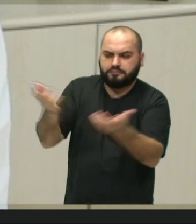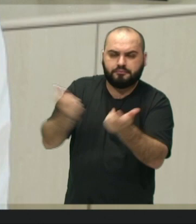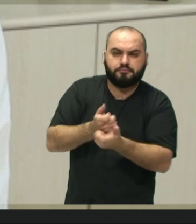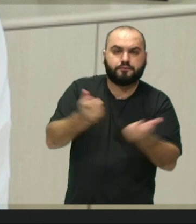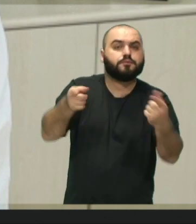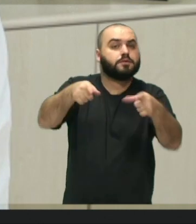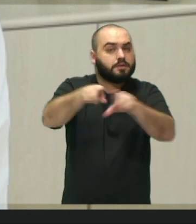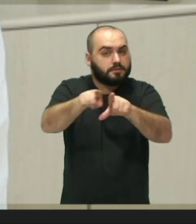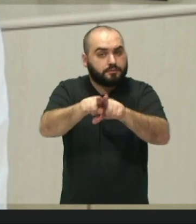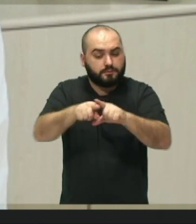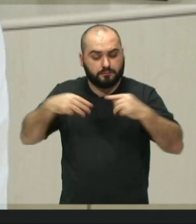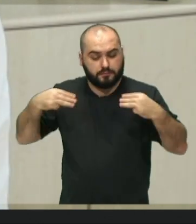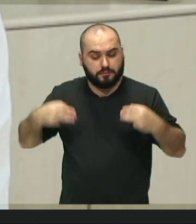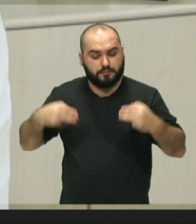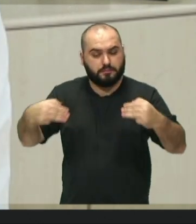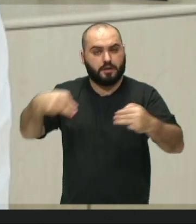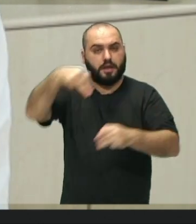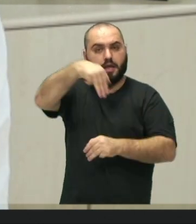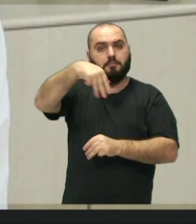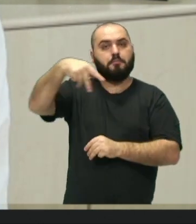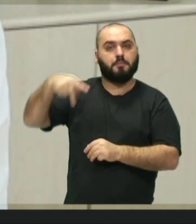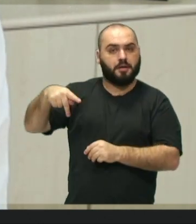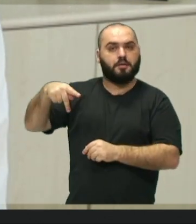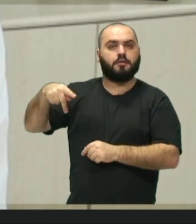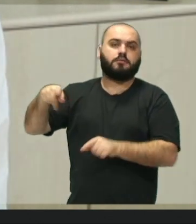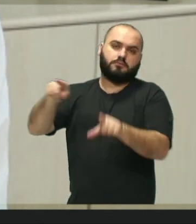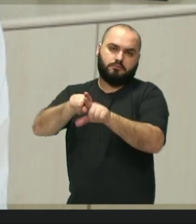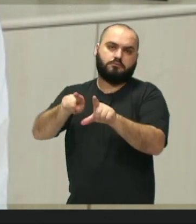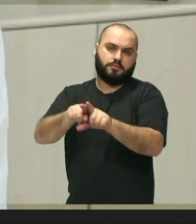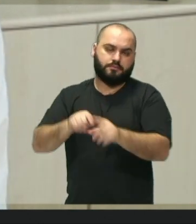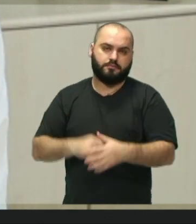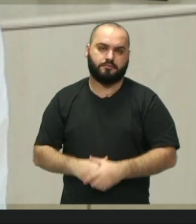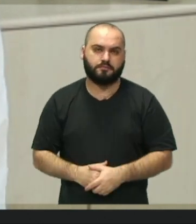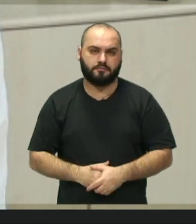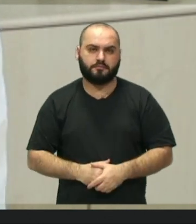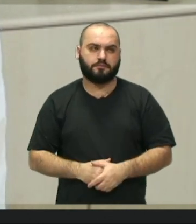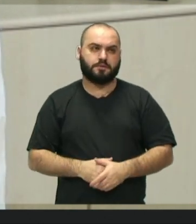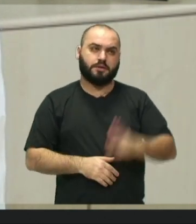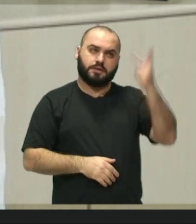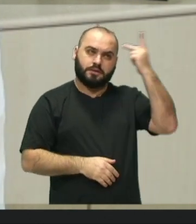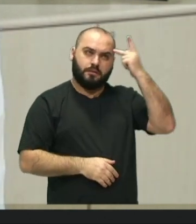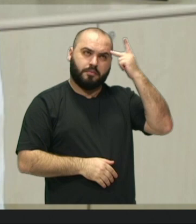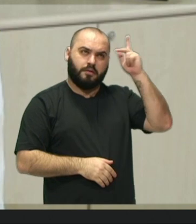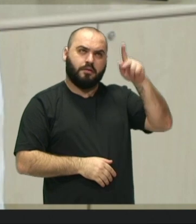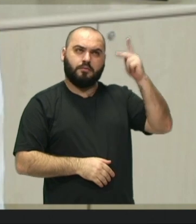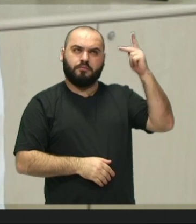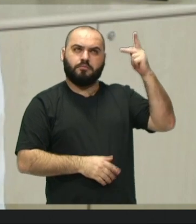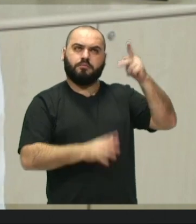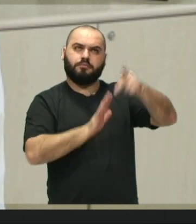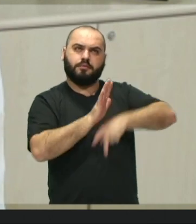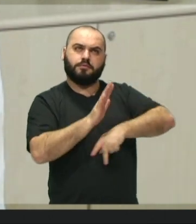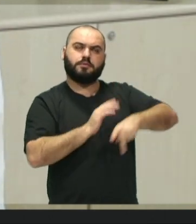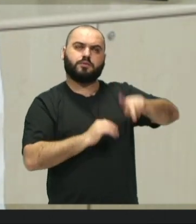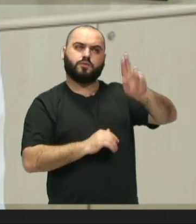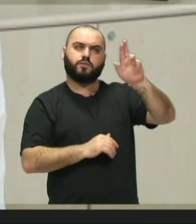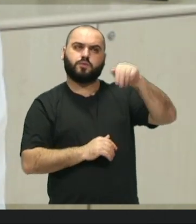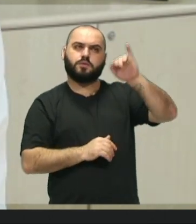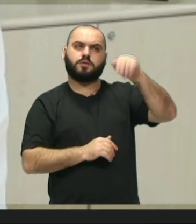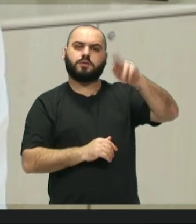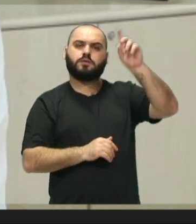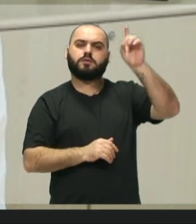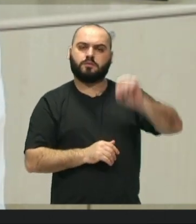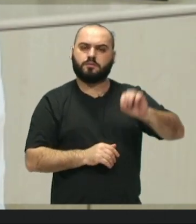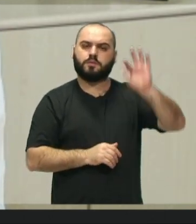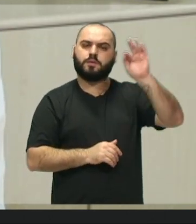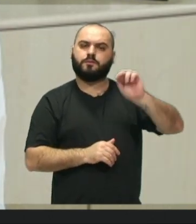próprio Ministério Público, né, enfim, que desenvolve, através do programa Unindo Forças, a possibilidade, através de controles